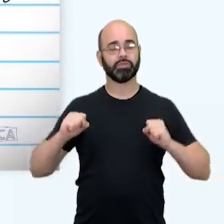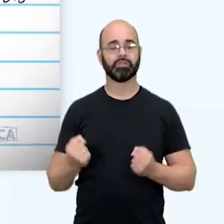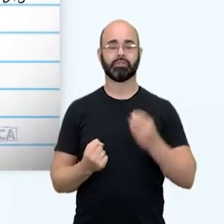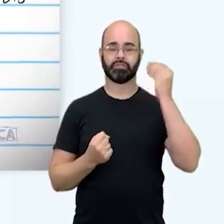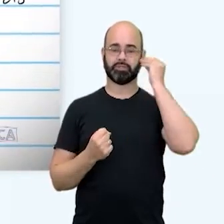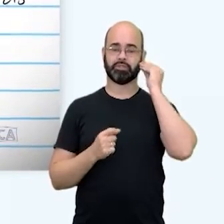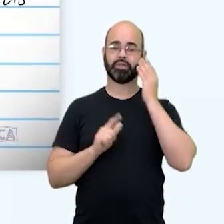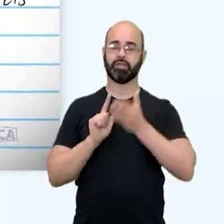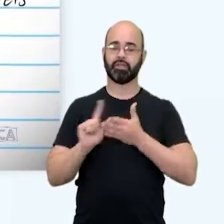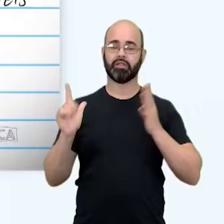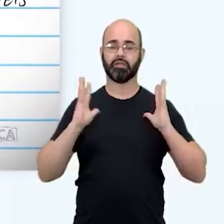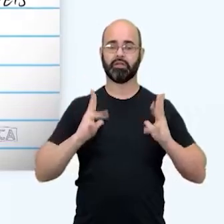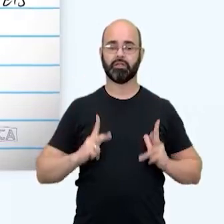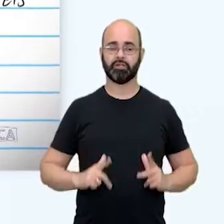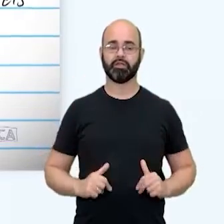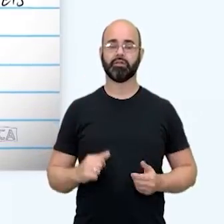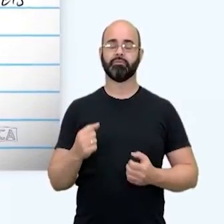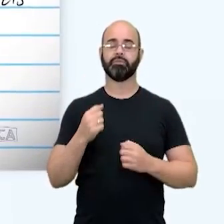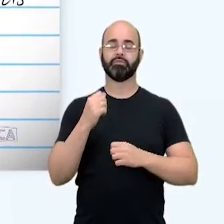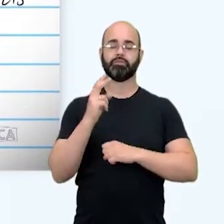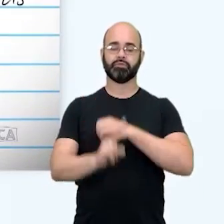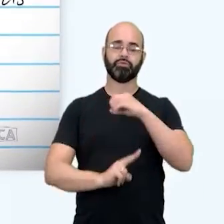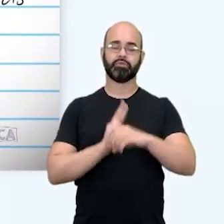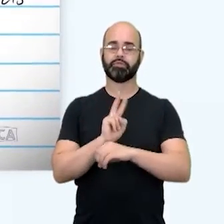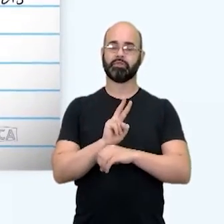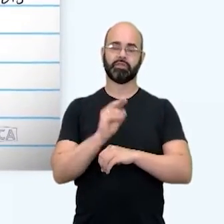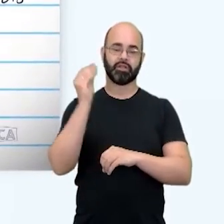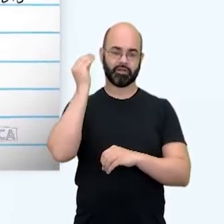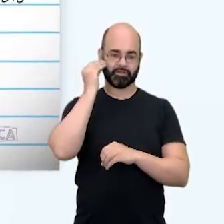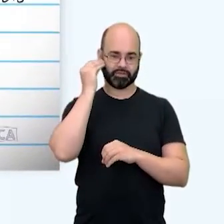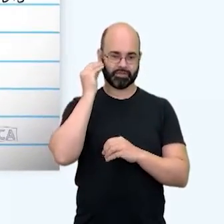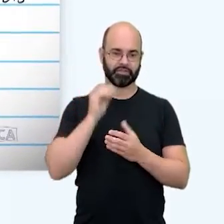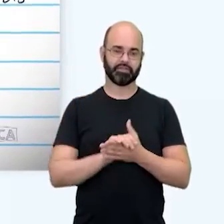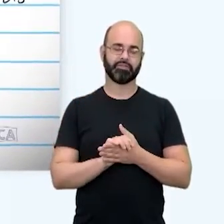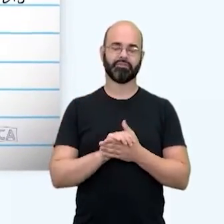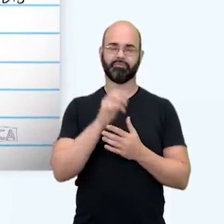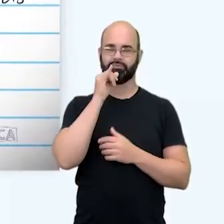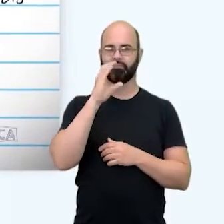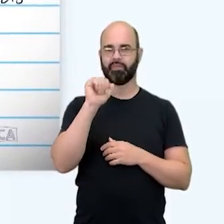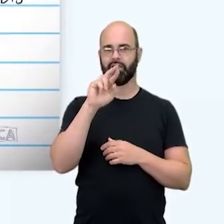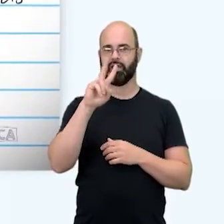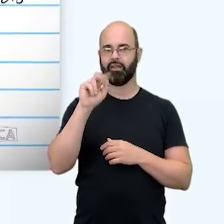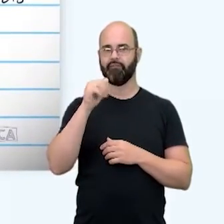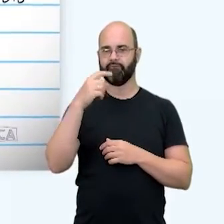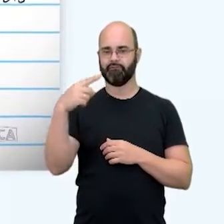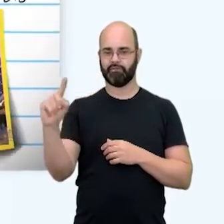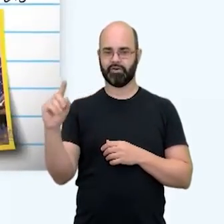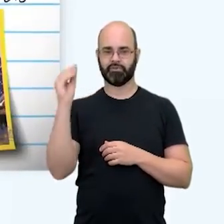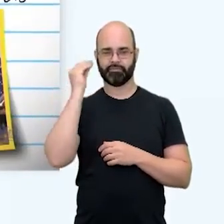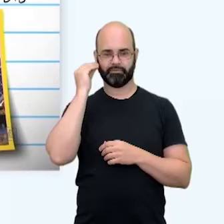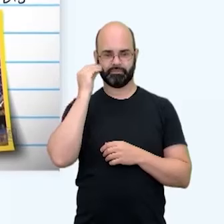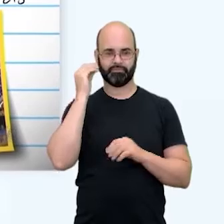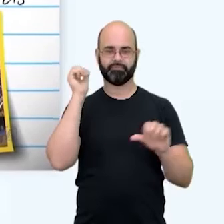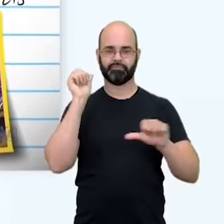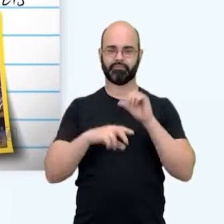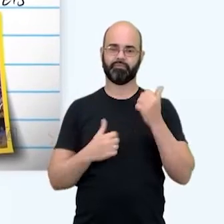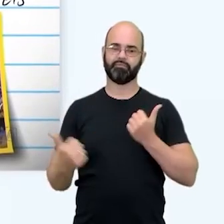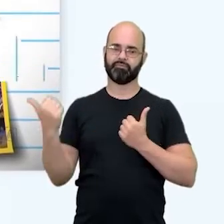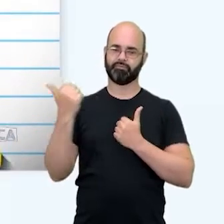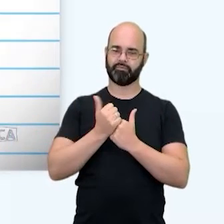mais limpas e sustentáveis, como ocorre na substituição do uso do carvão mineral altamente poluente por fontes como a eólica e a